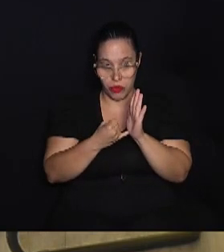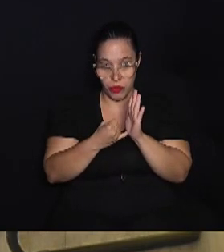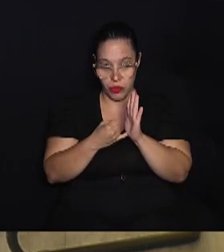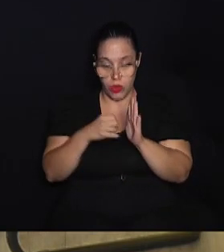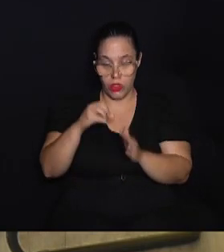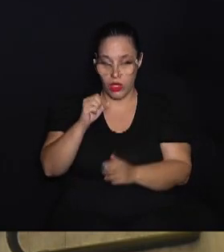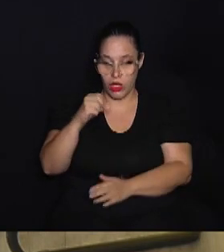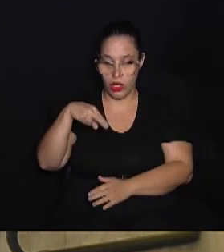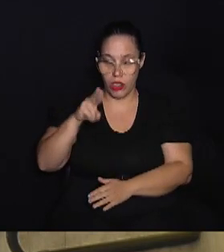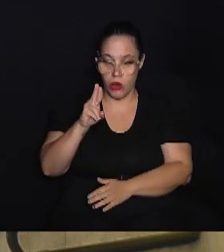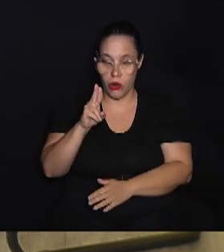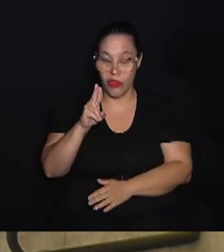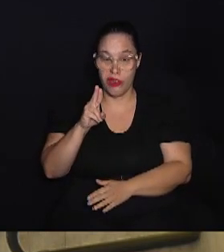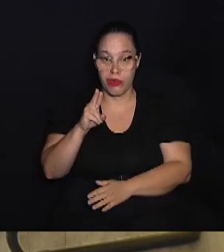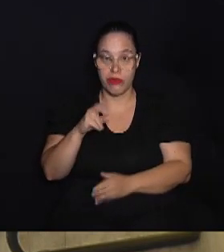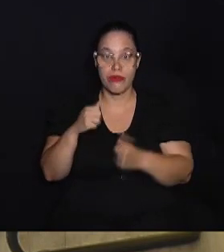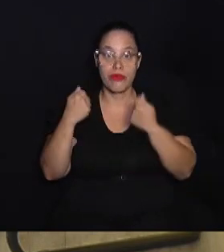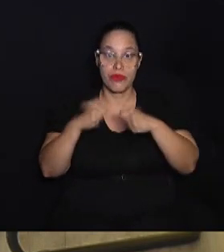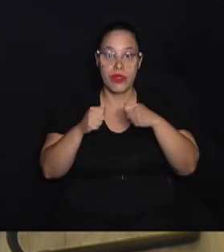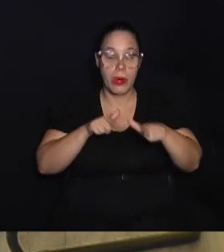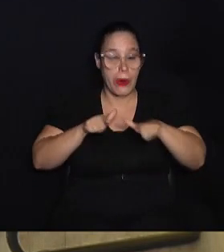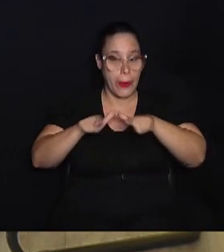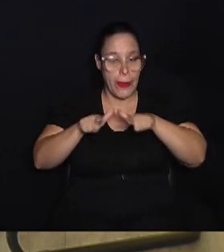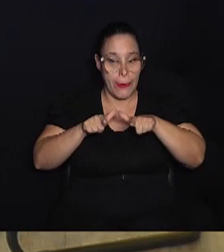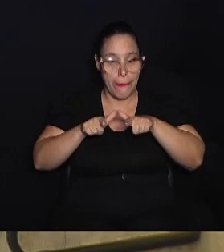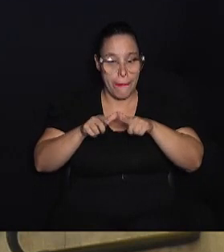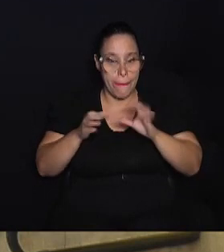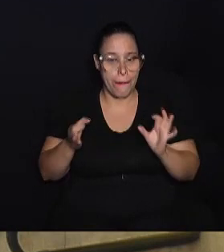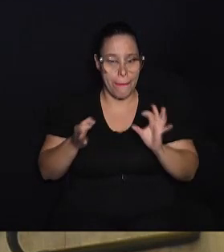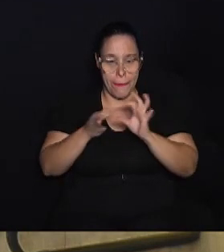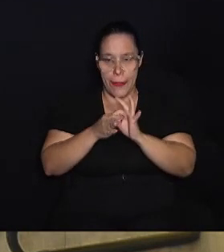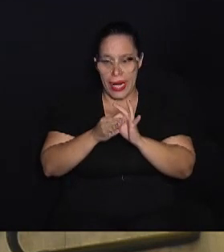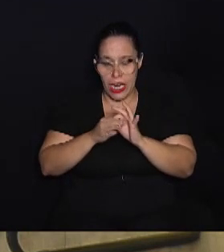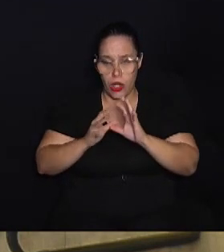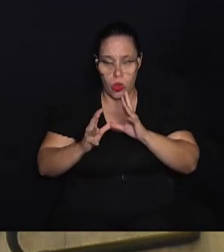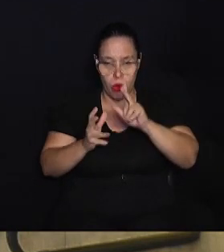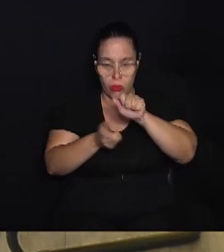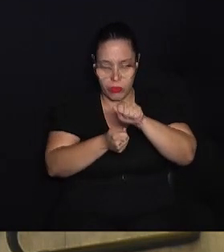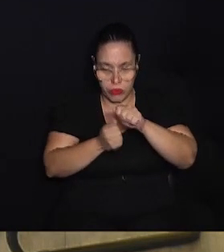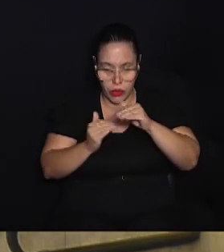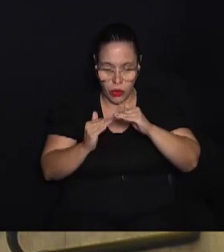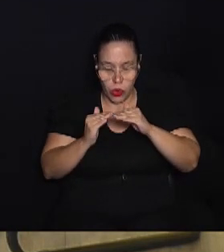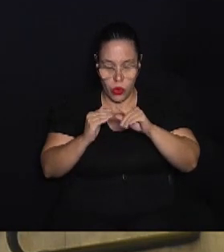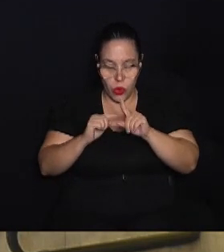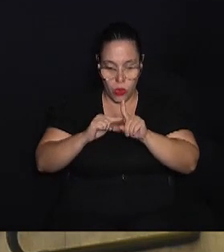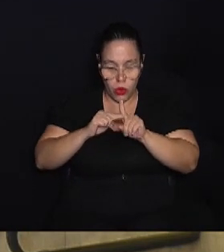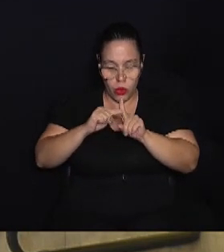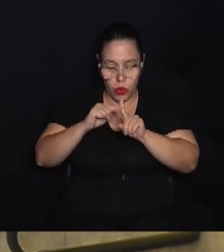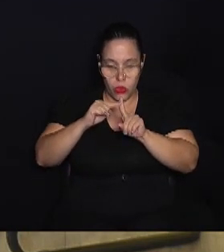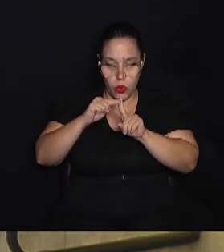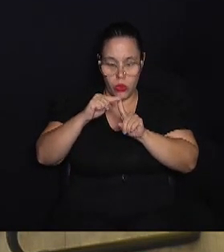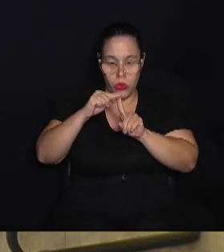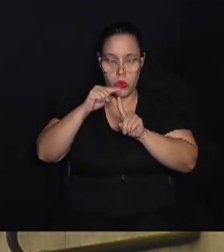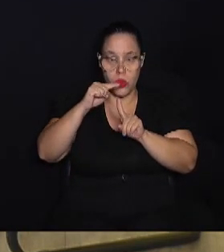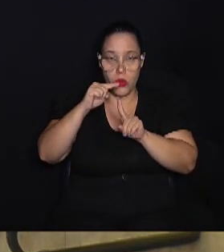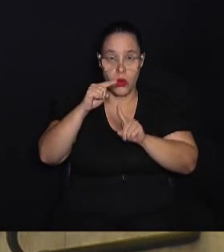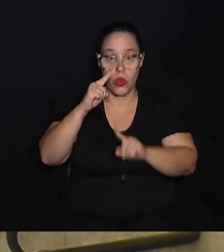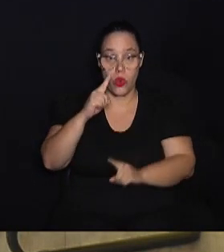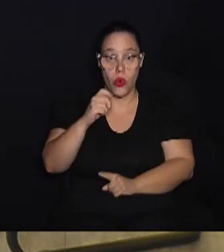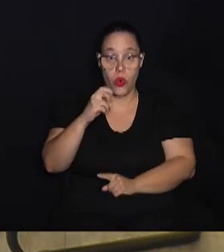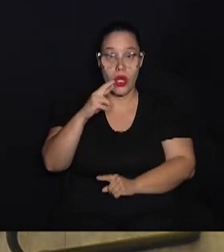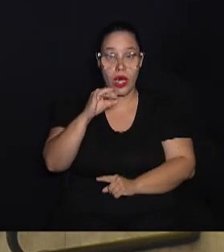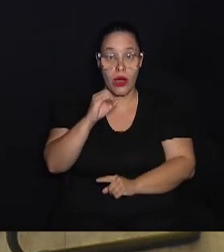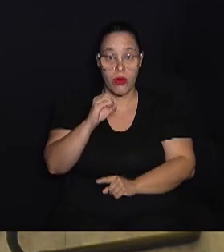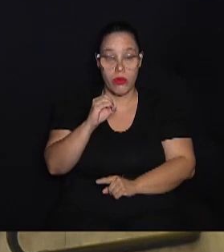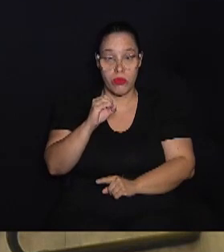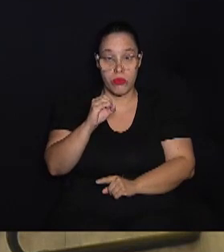Nações Unidas, deveríamos trabalhar em um pacto global para manter o aumento da temperatura do planeta em até 1,5 graus